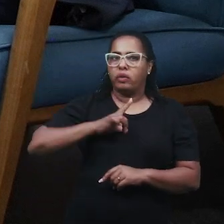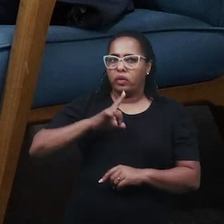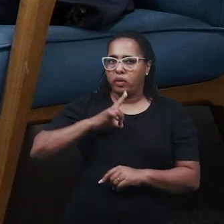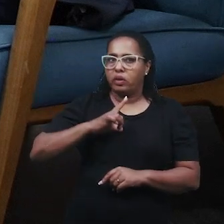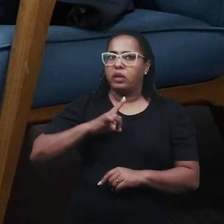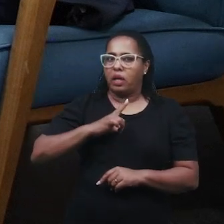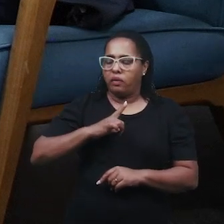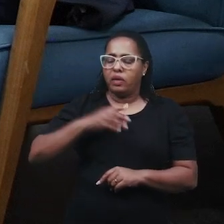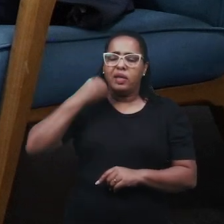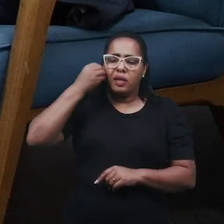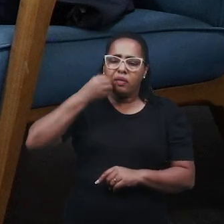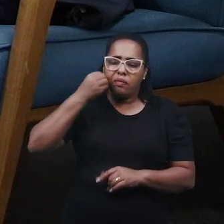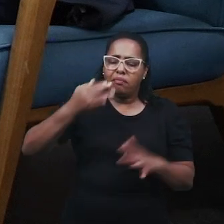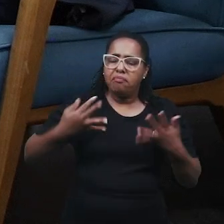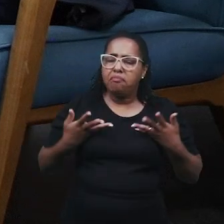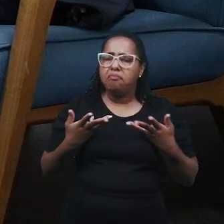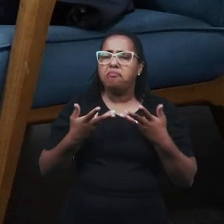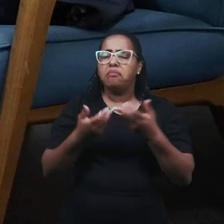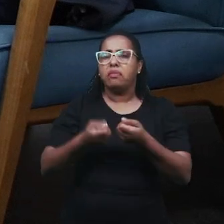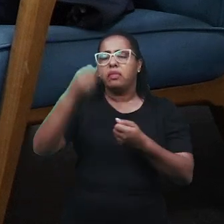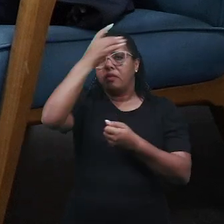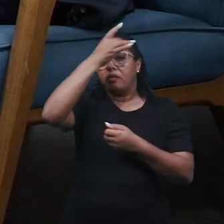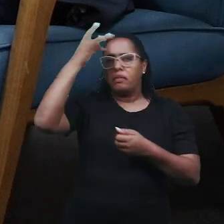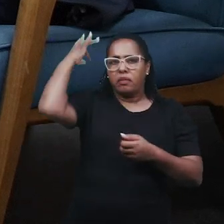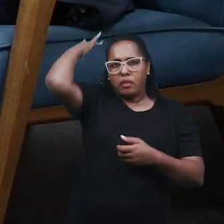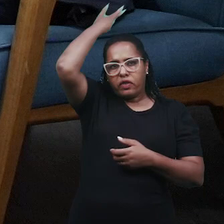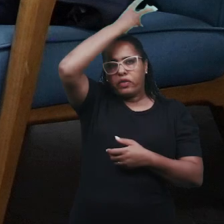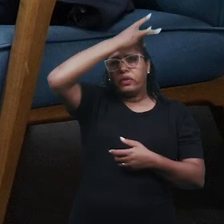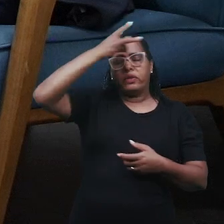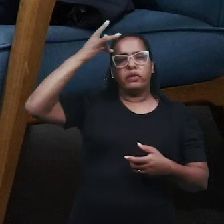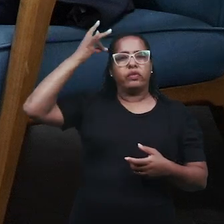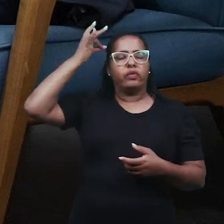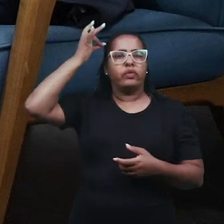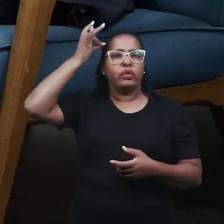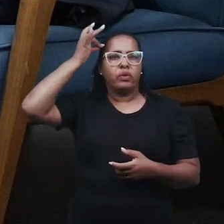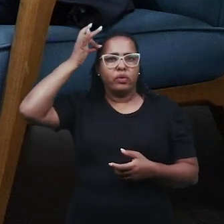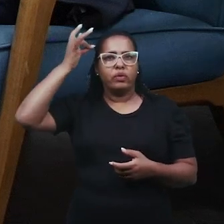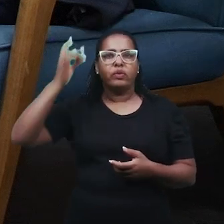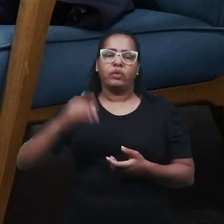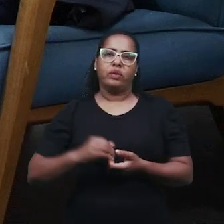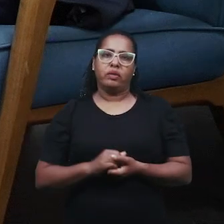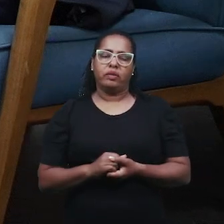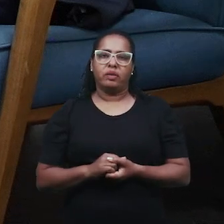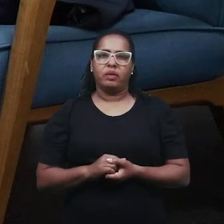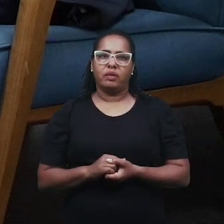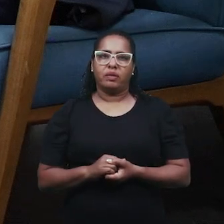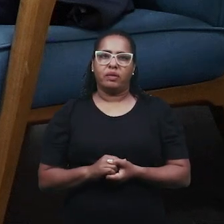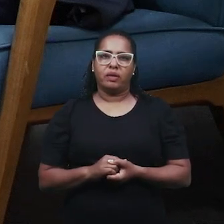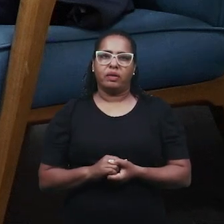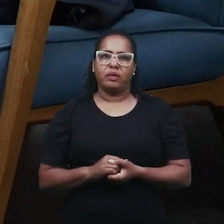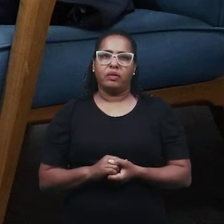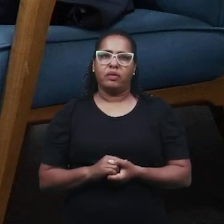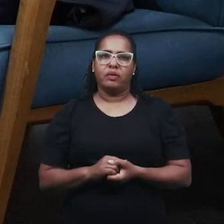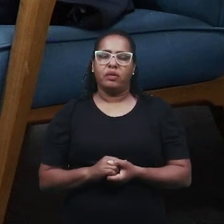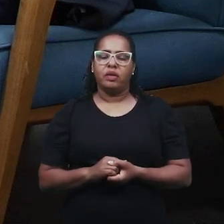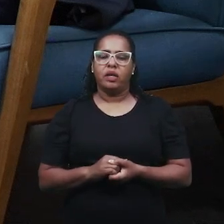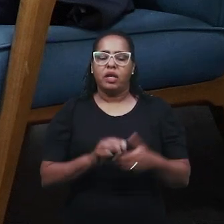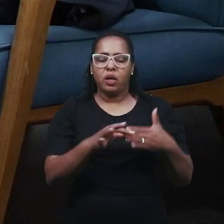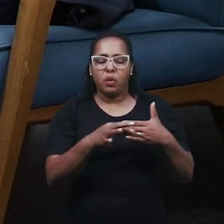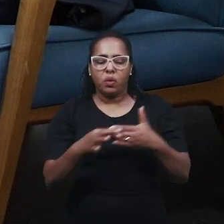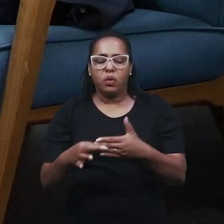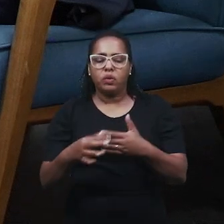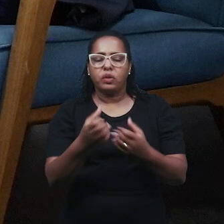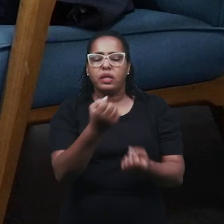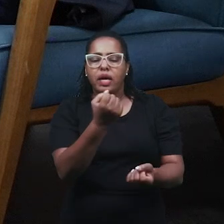experiências maravilhosas de o Espírito Santo os levar ou reunir, porque eles não podiam reunir abertamente, conduzindo um